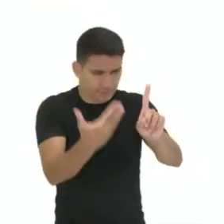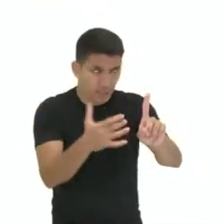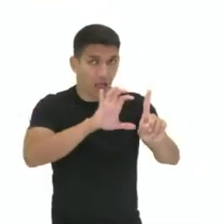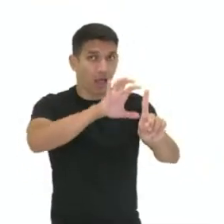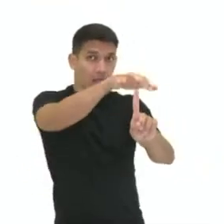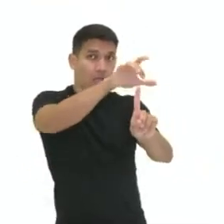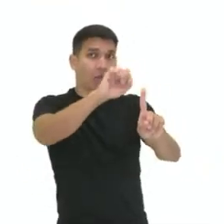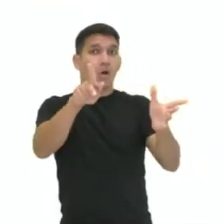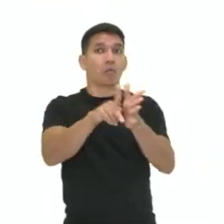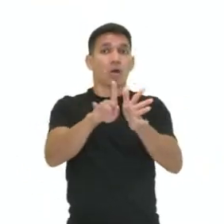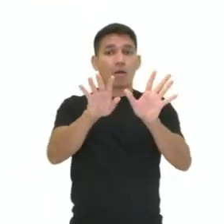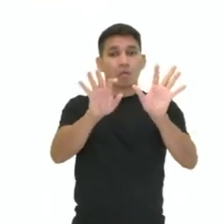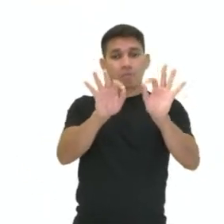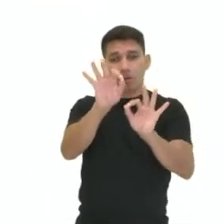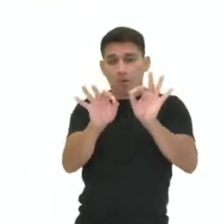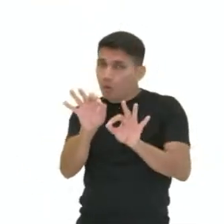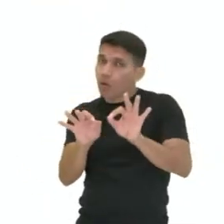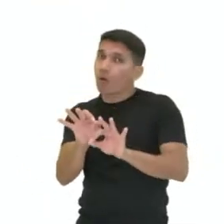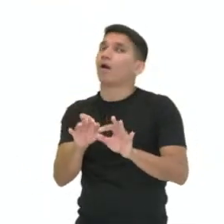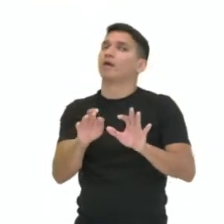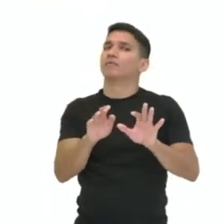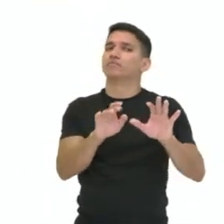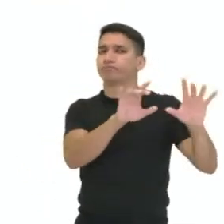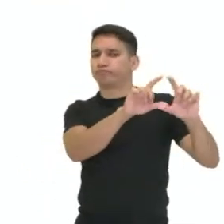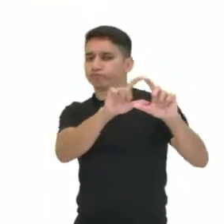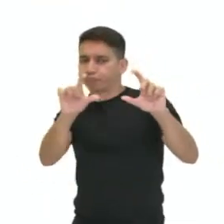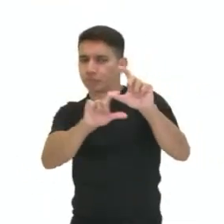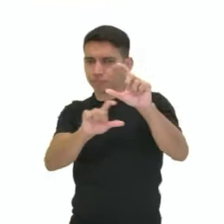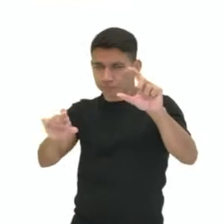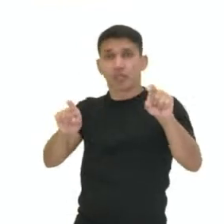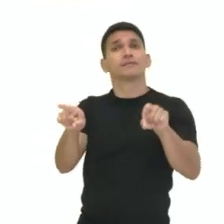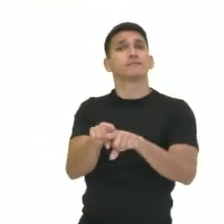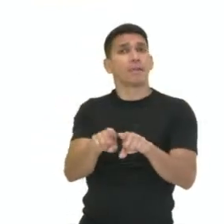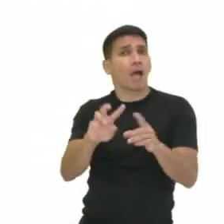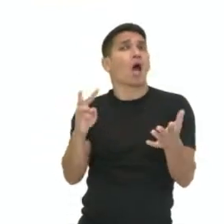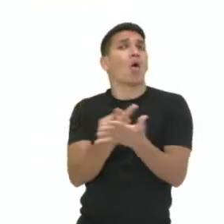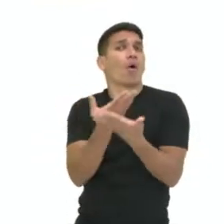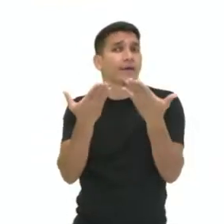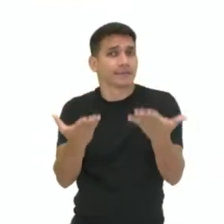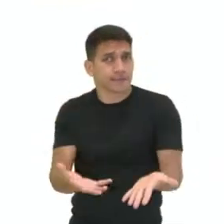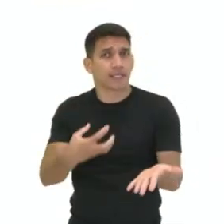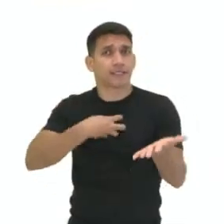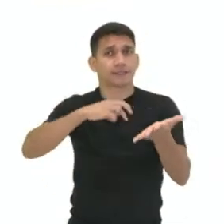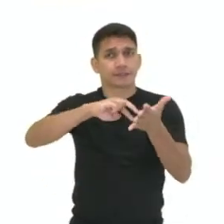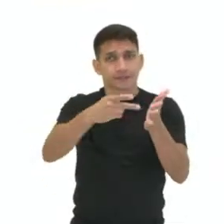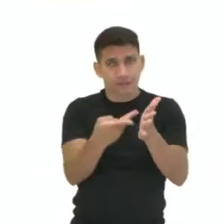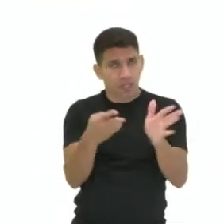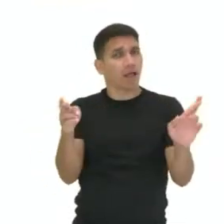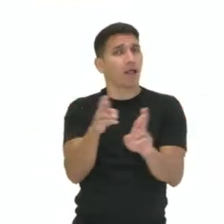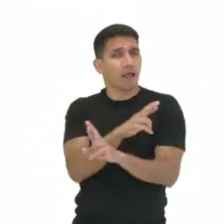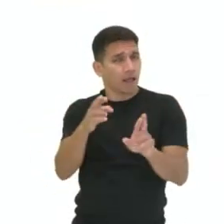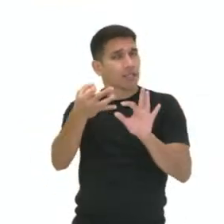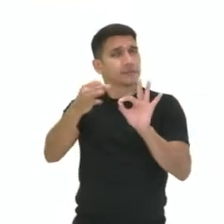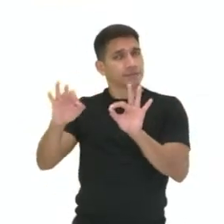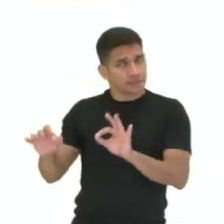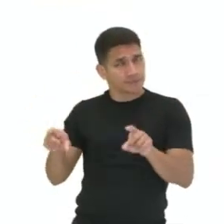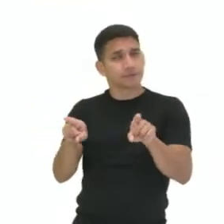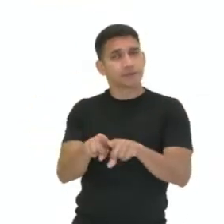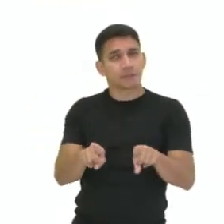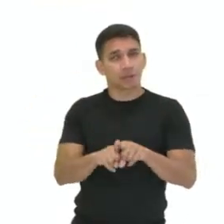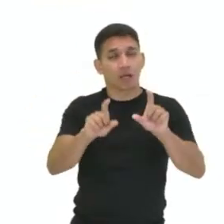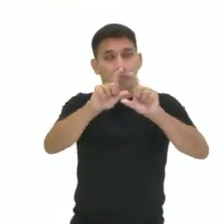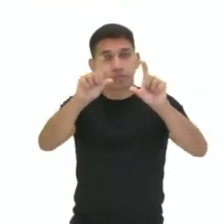na estrutura do período também ocorrem relações sintático-semânticas entre as orações. Essas relações